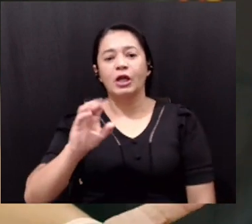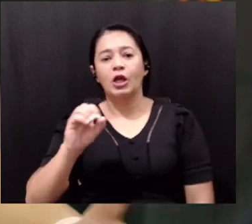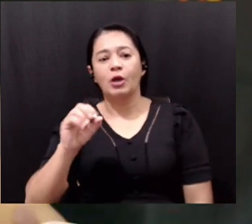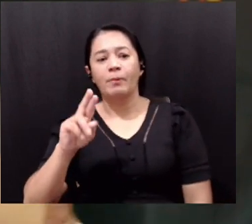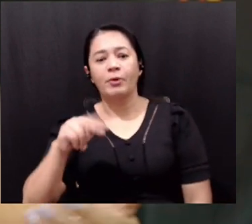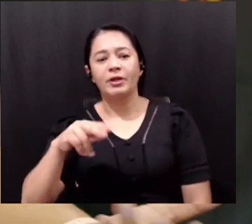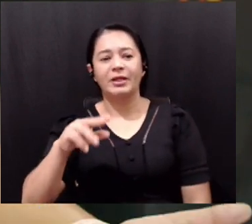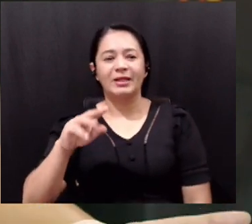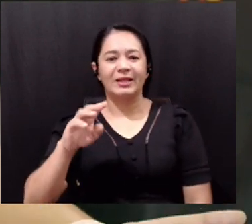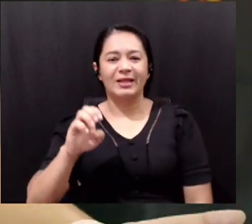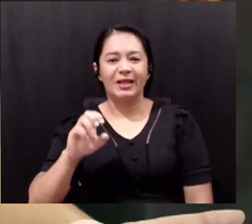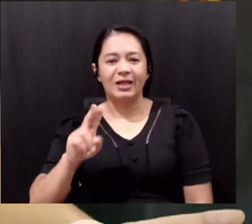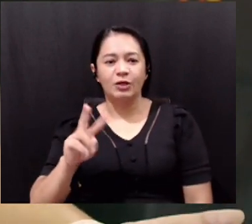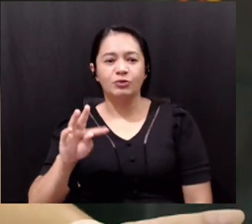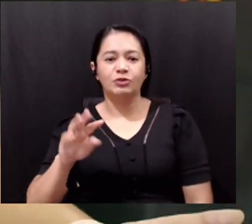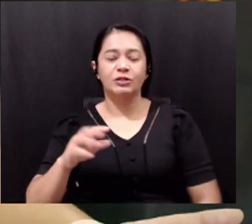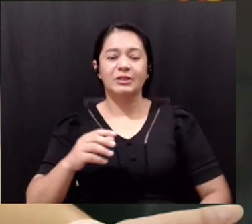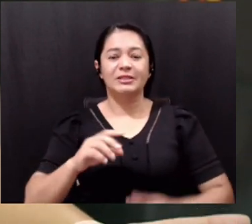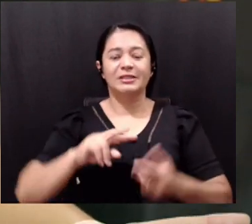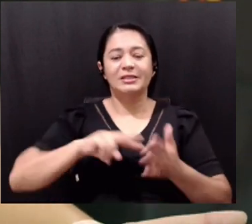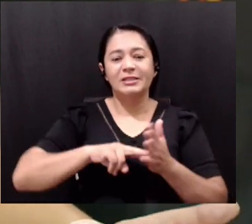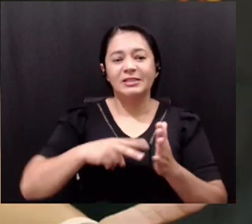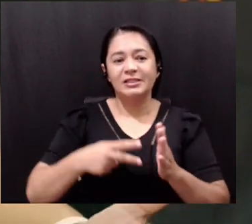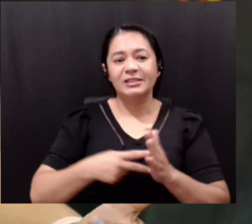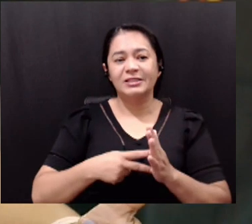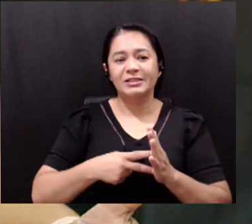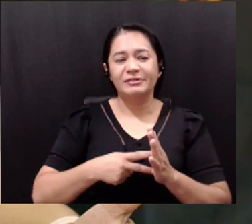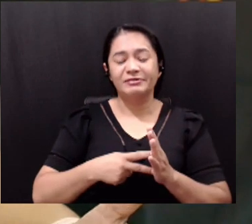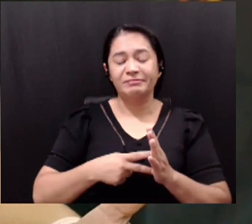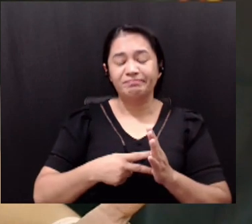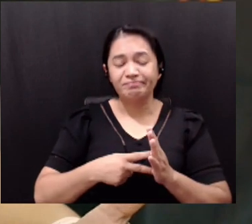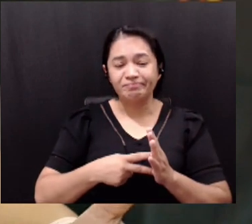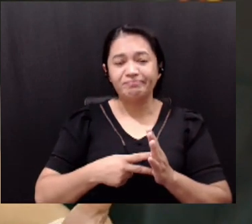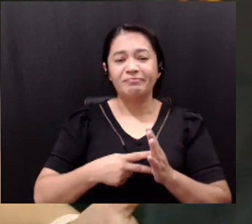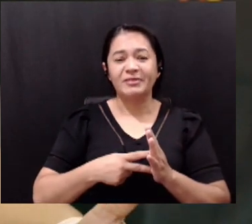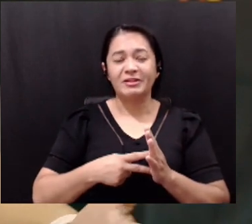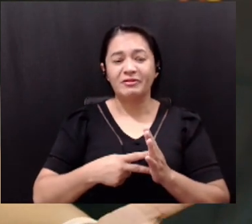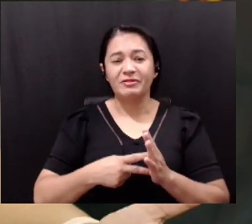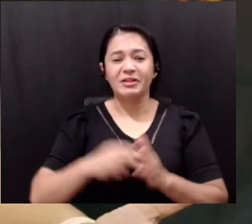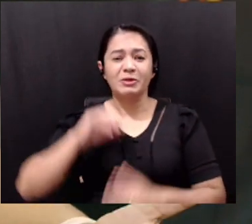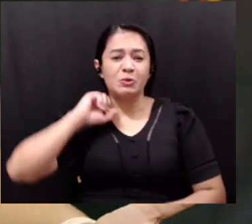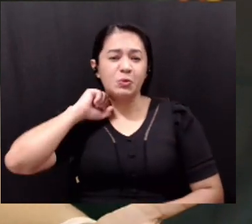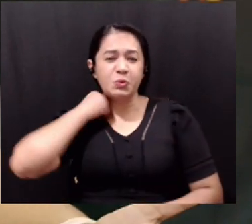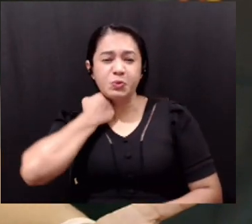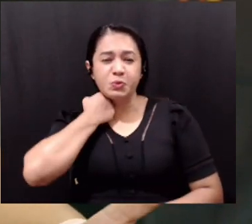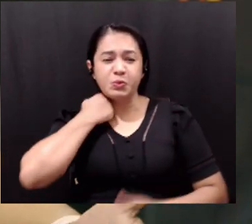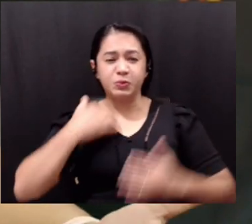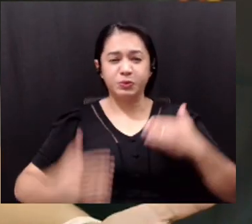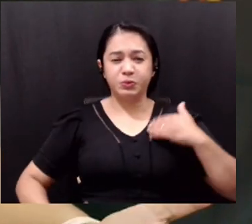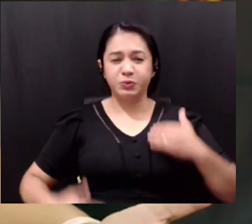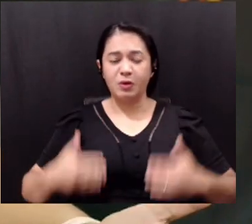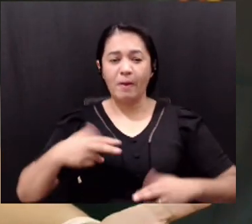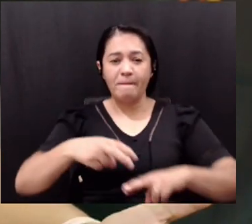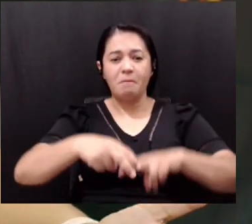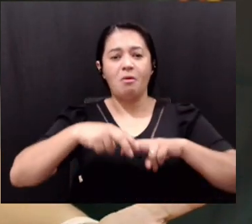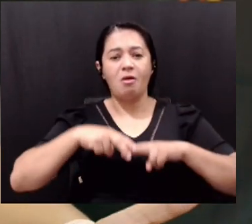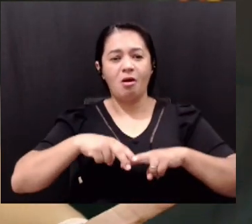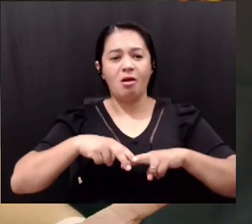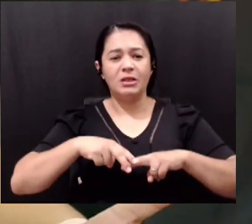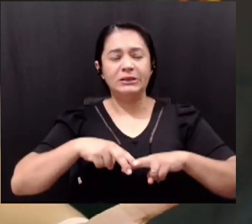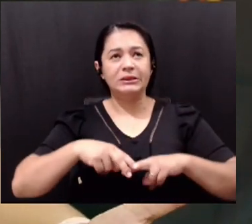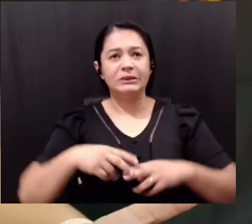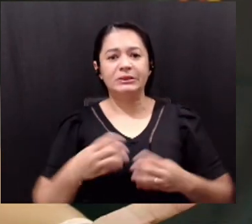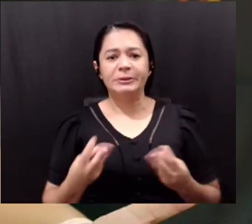distúrbio emocional com sintomas de exaustão extrema, estresse e esgotamento físico, que é resultante aí de situações